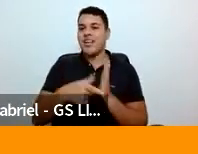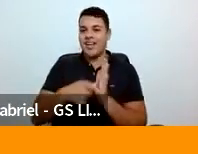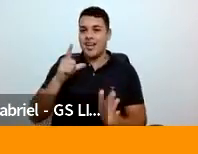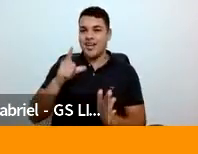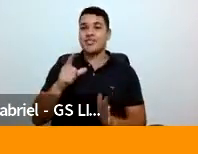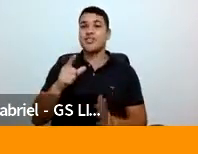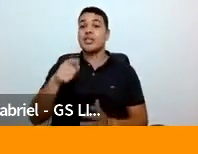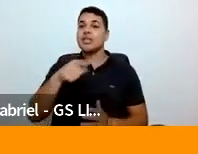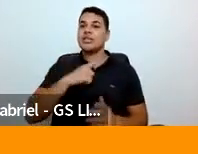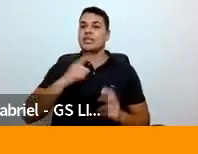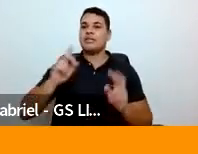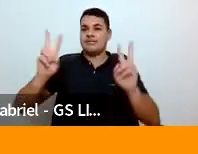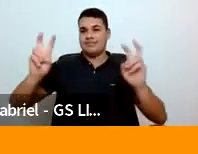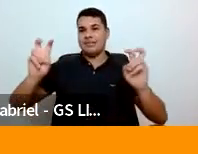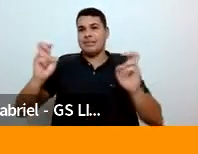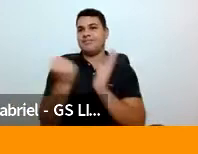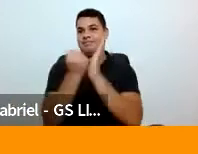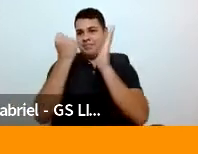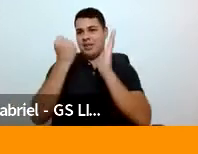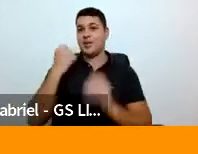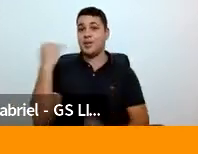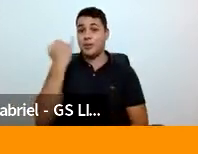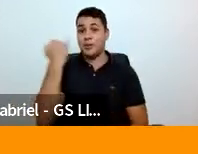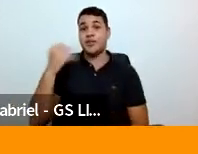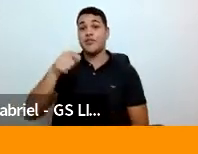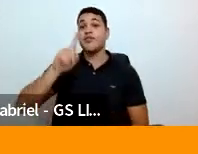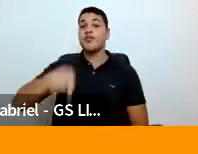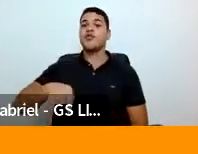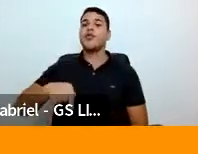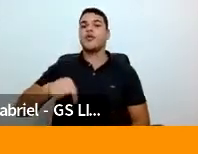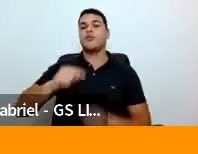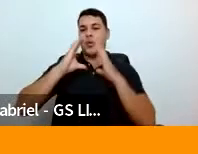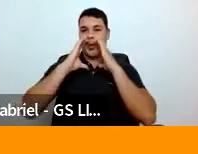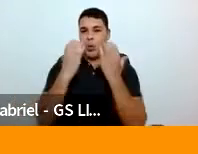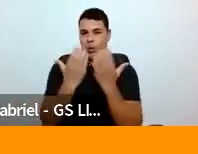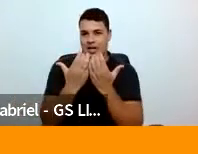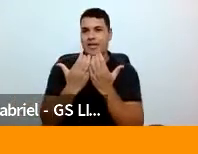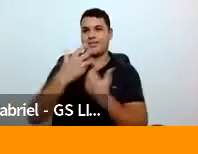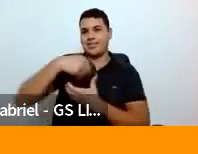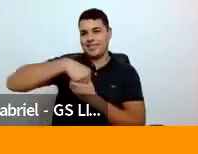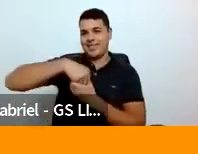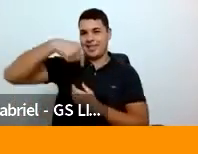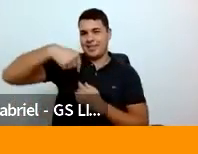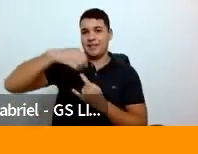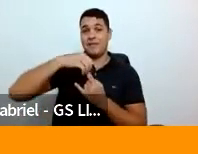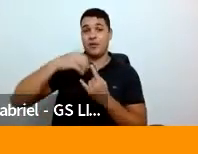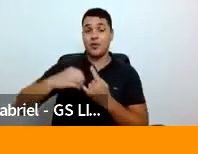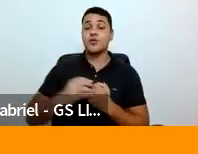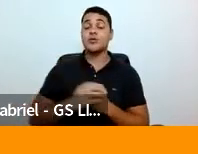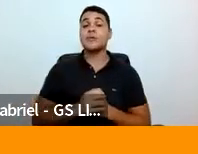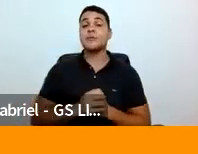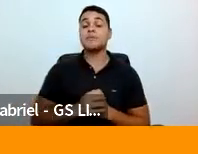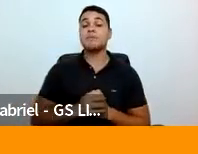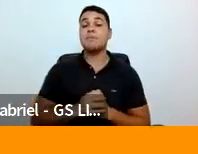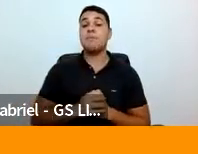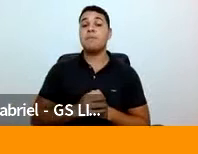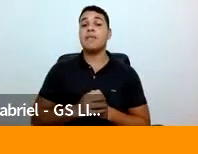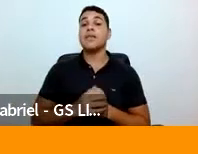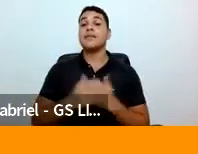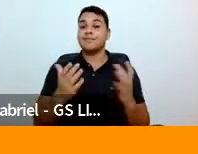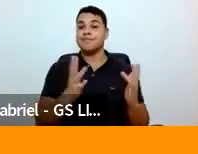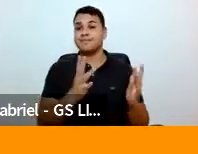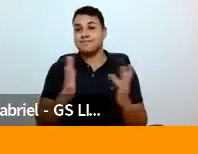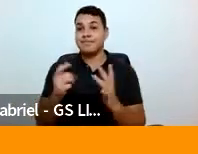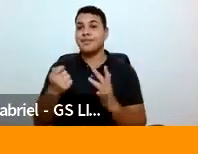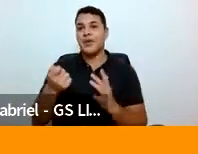de gênero e raça a partir do 8º Congresso Interno de 2017, a partir da tese 11. Eu queria também destacar, já caminhando para o final